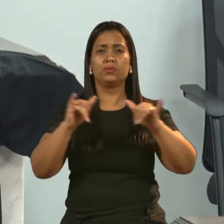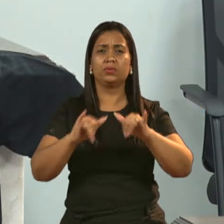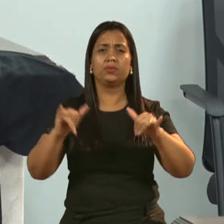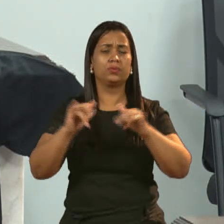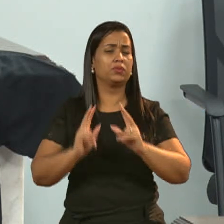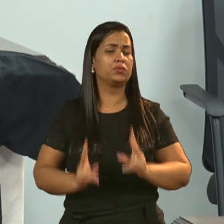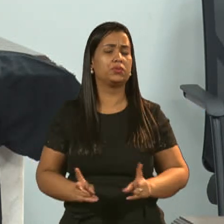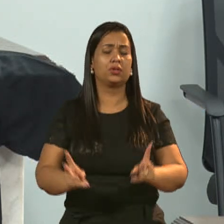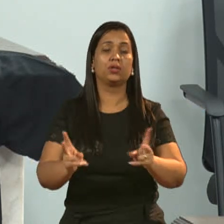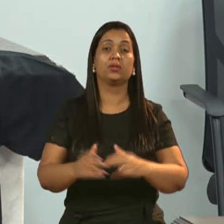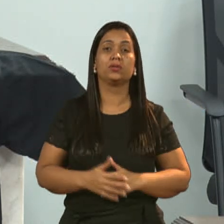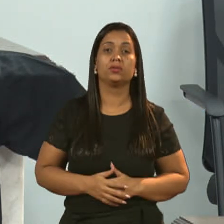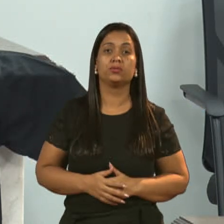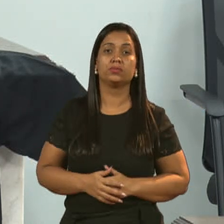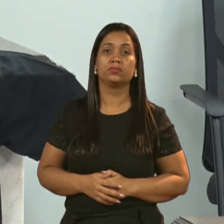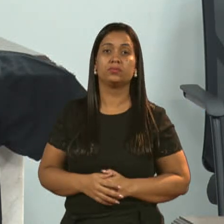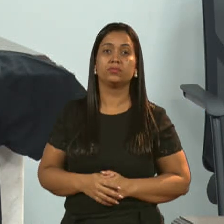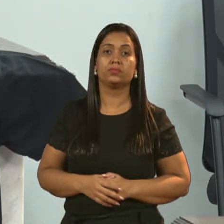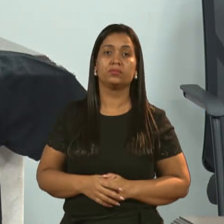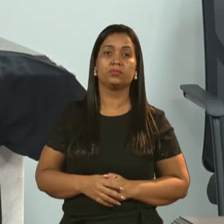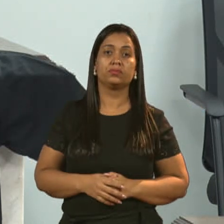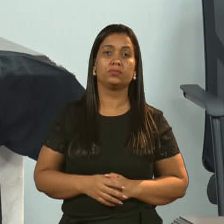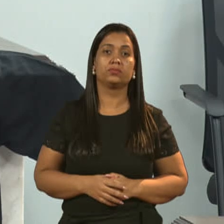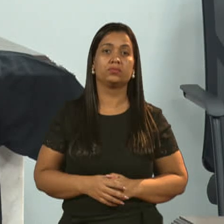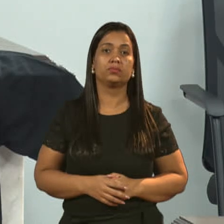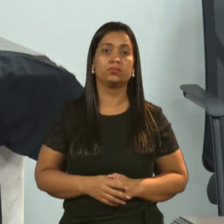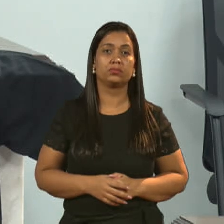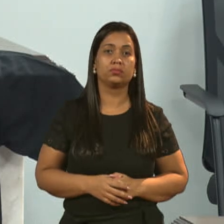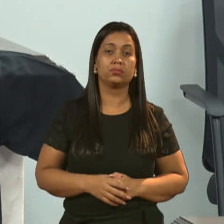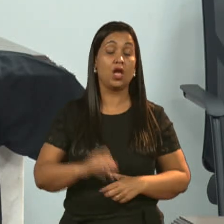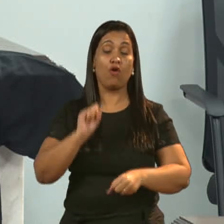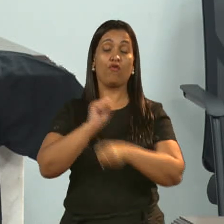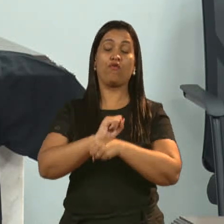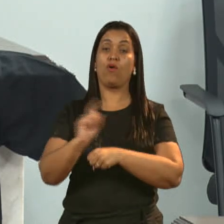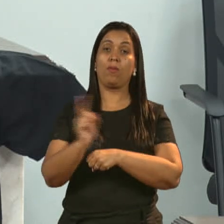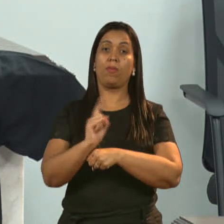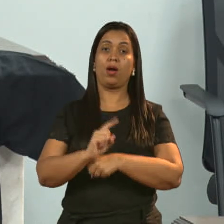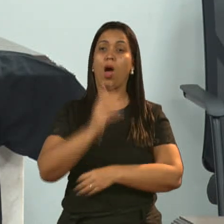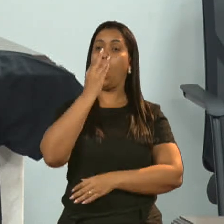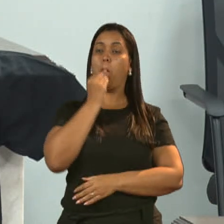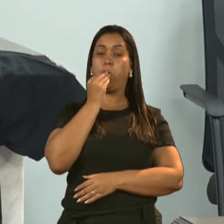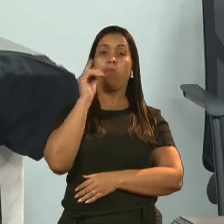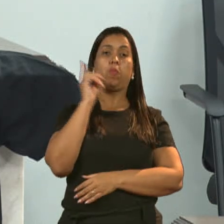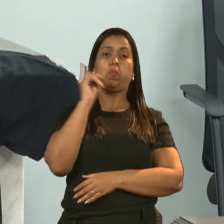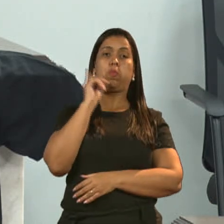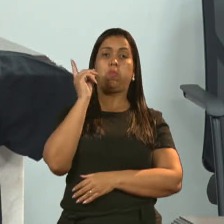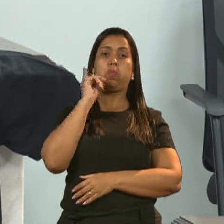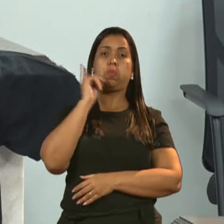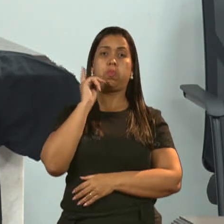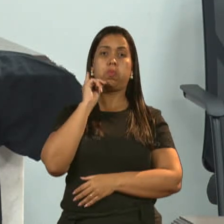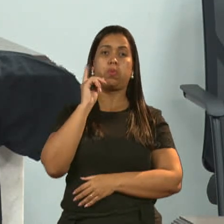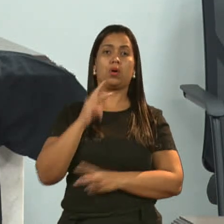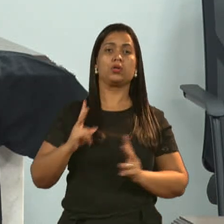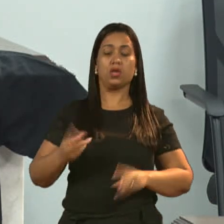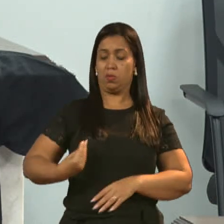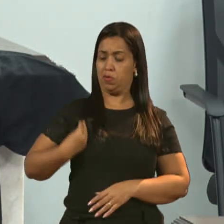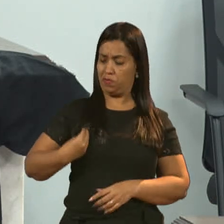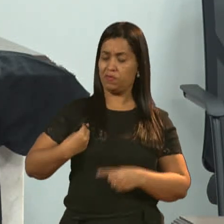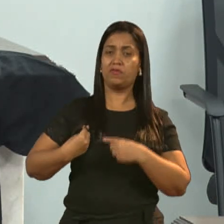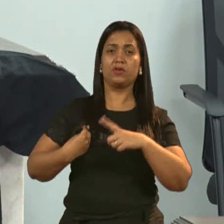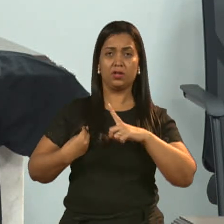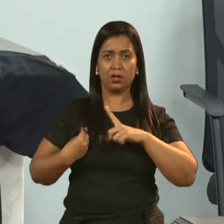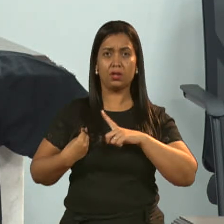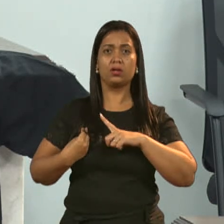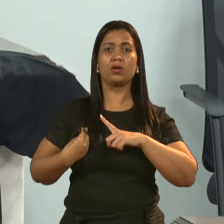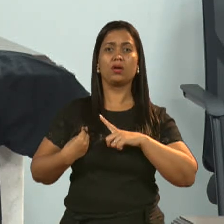eu sou de quebrar os meus protocolos. Eu não vou parar e não vou me calar. Enquanto eu tiver vida e